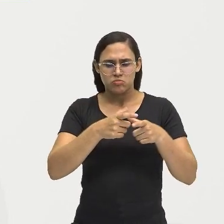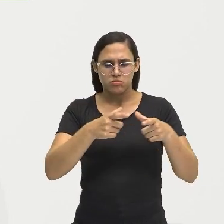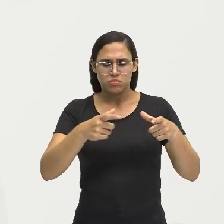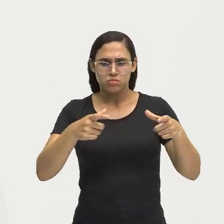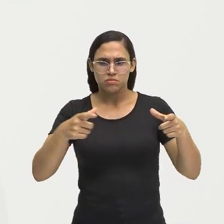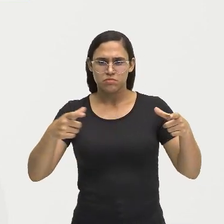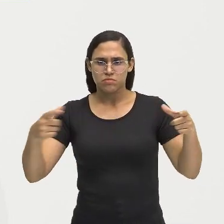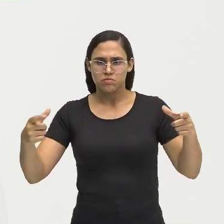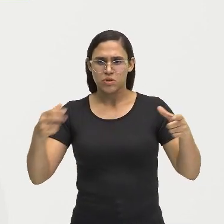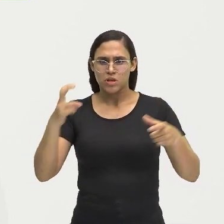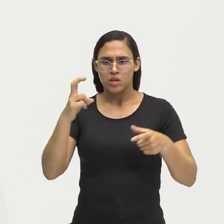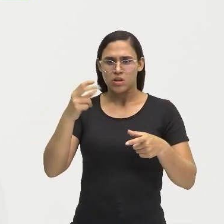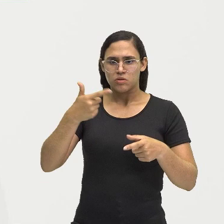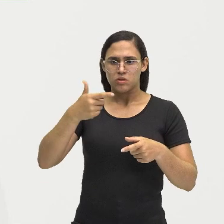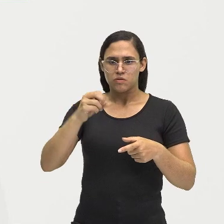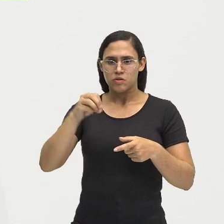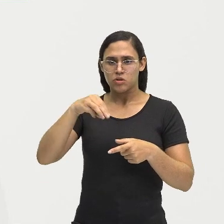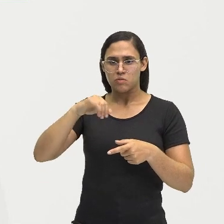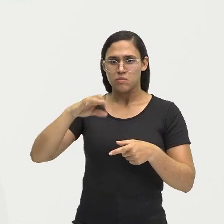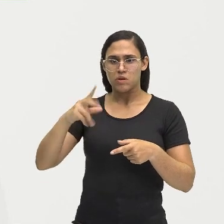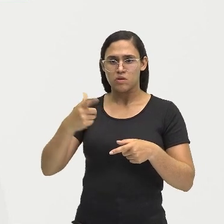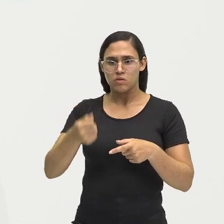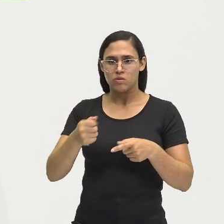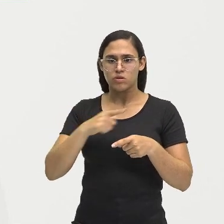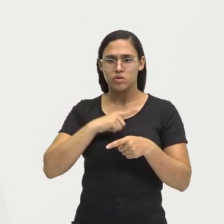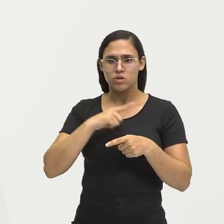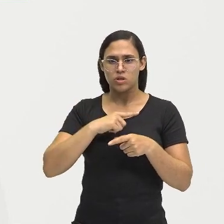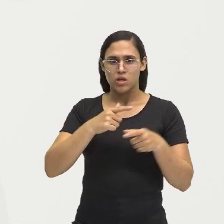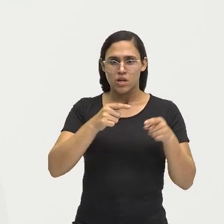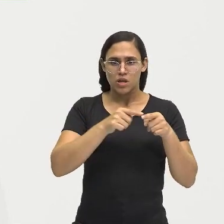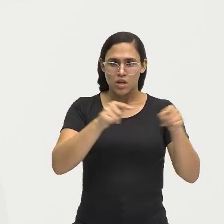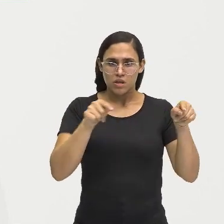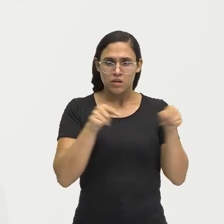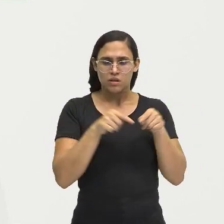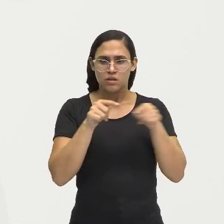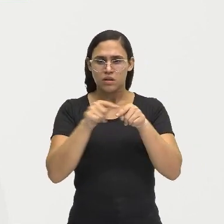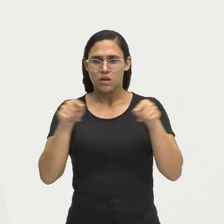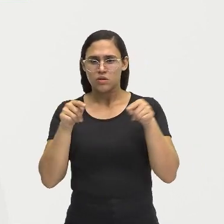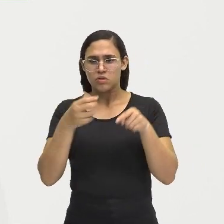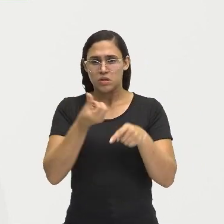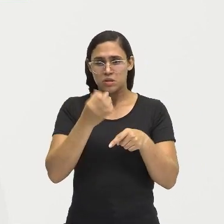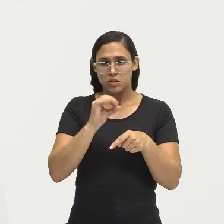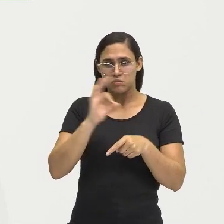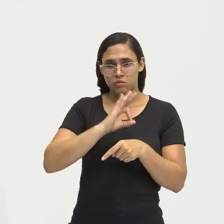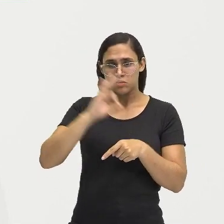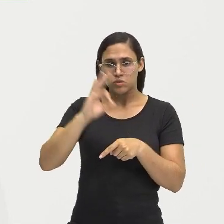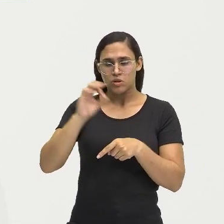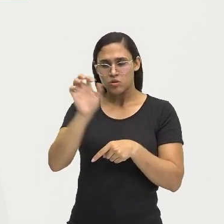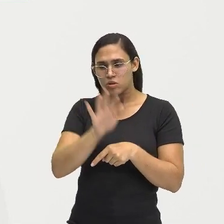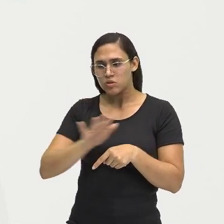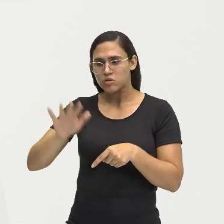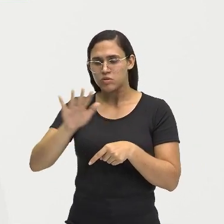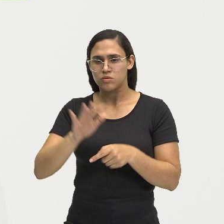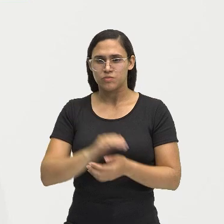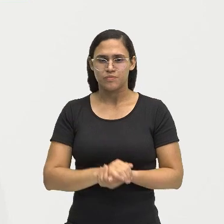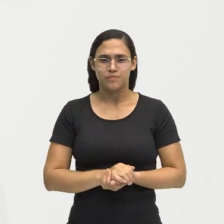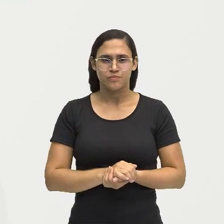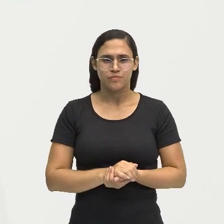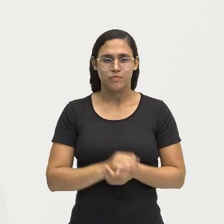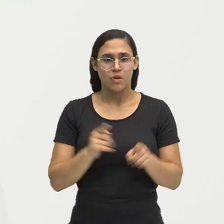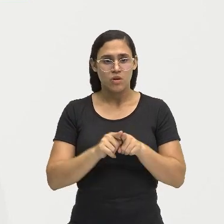milhões de hectares, que vai equivaler a 61% do território nacional. E a Amazônia Legal é um